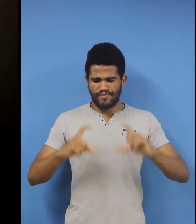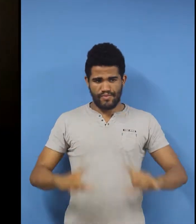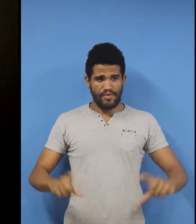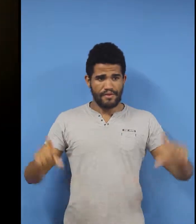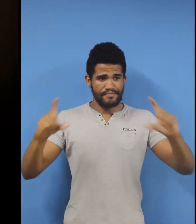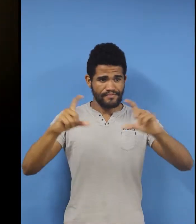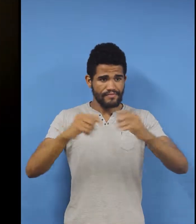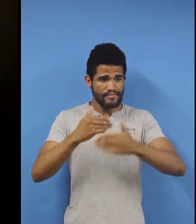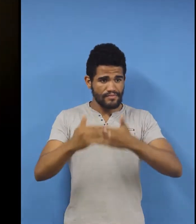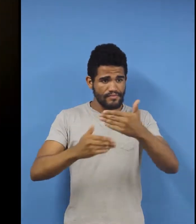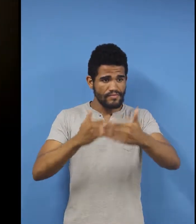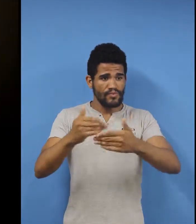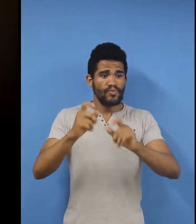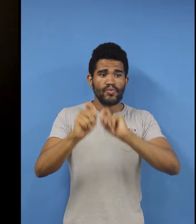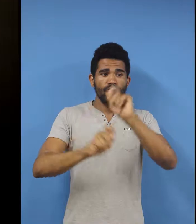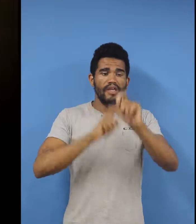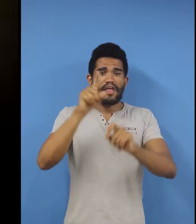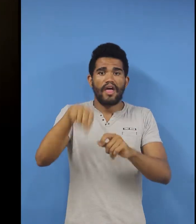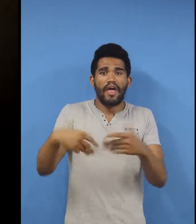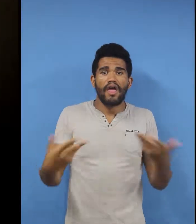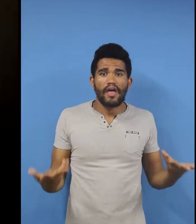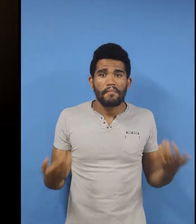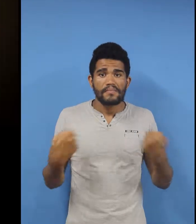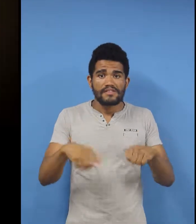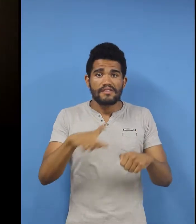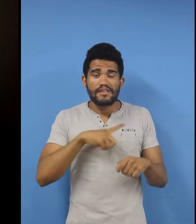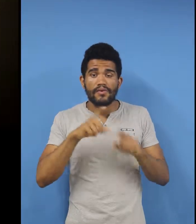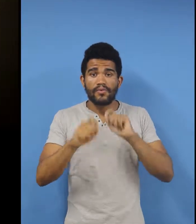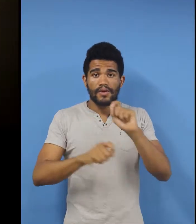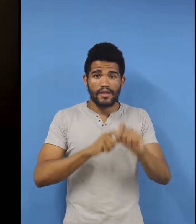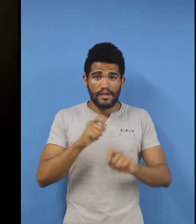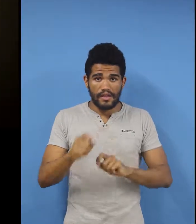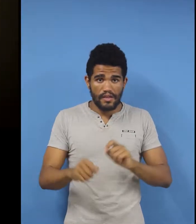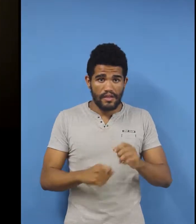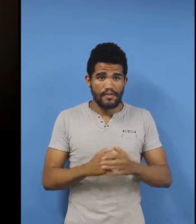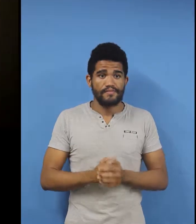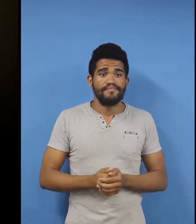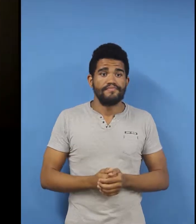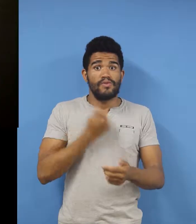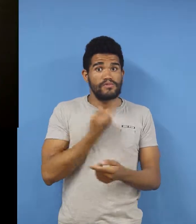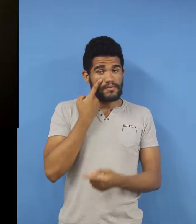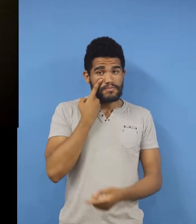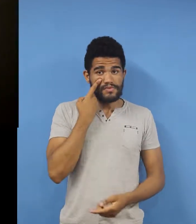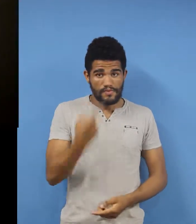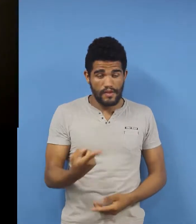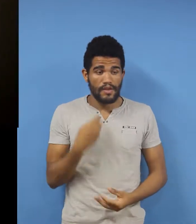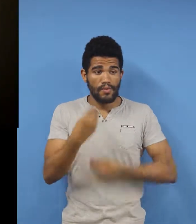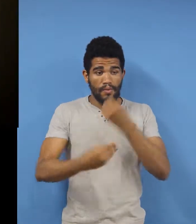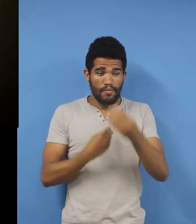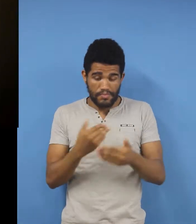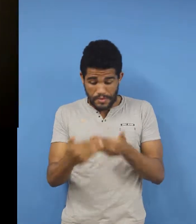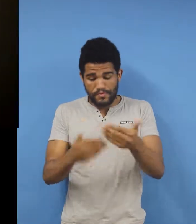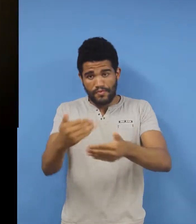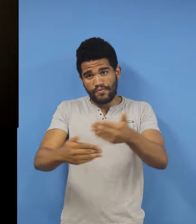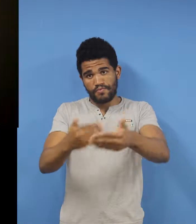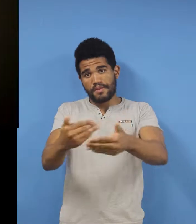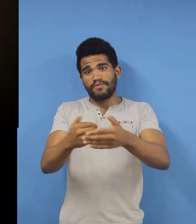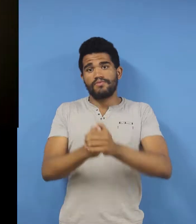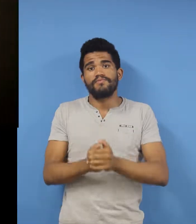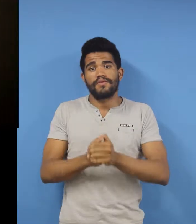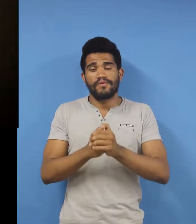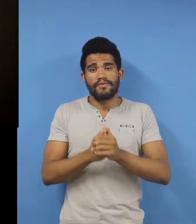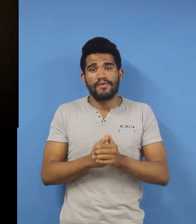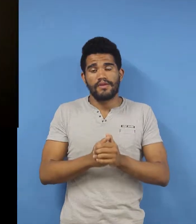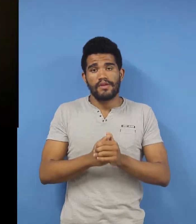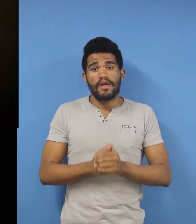é que essa estrutura do desenvolvimento precisa ter? O que é que esse parágrafo precisa ter, certo? Então vamos